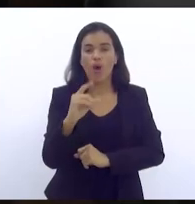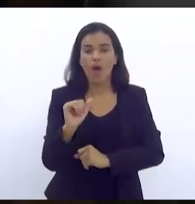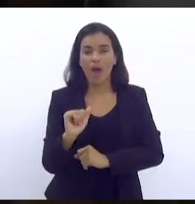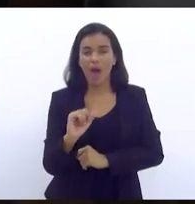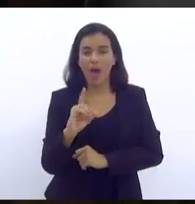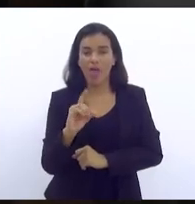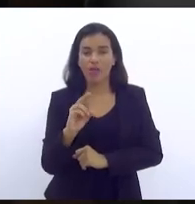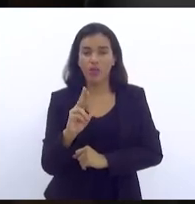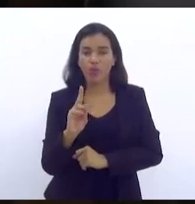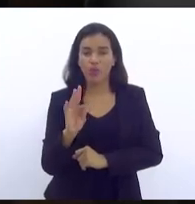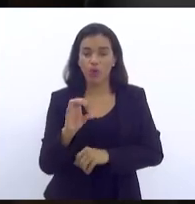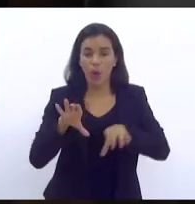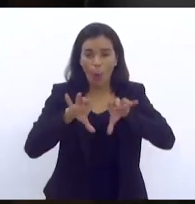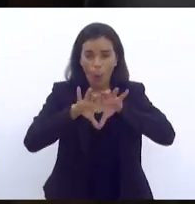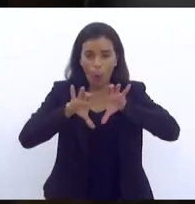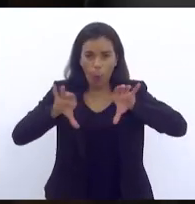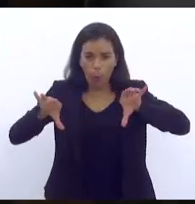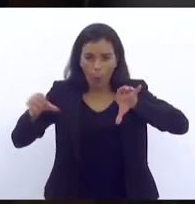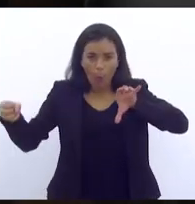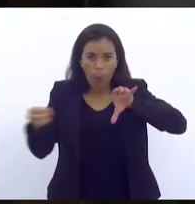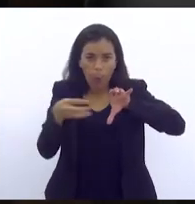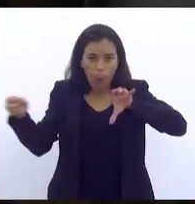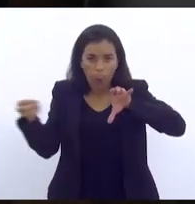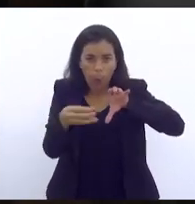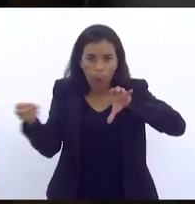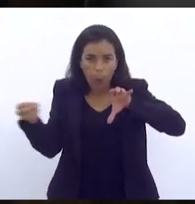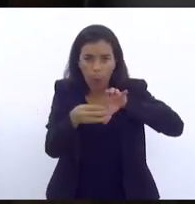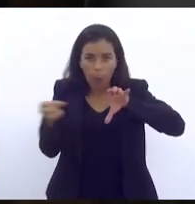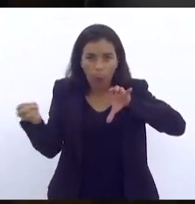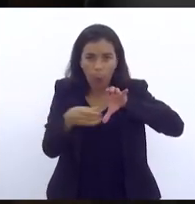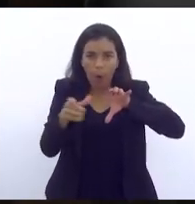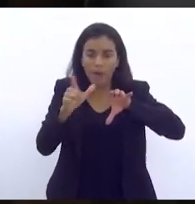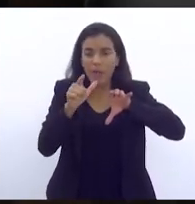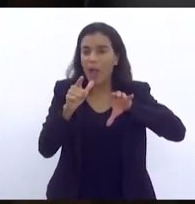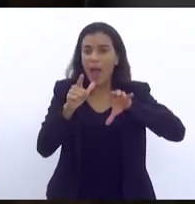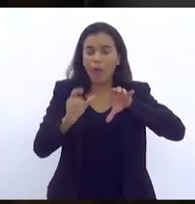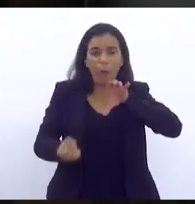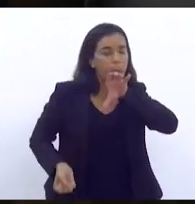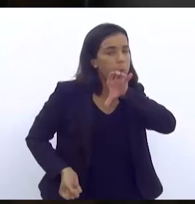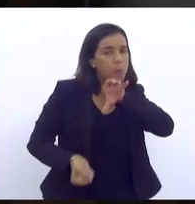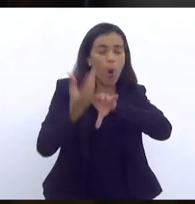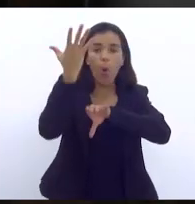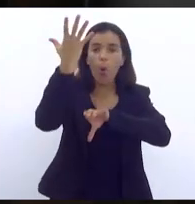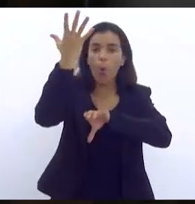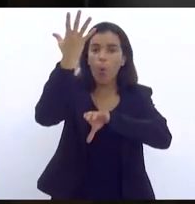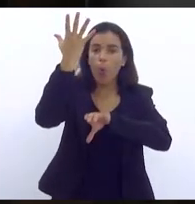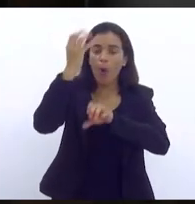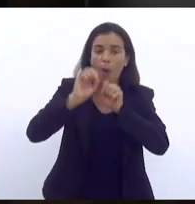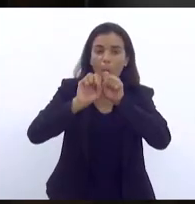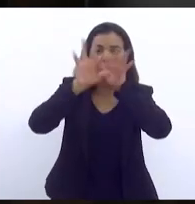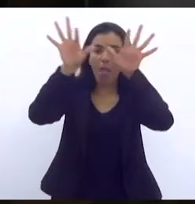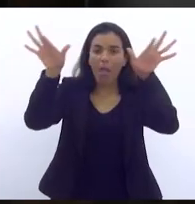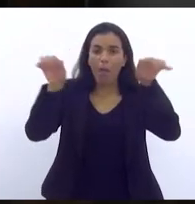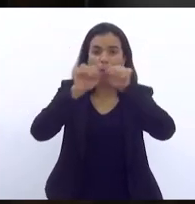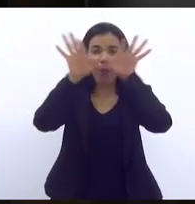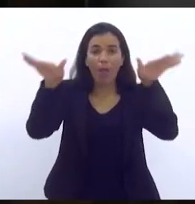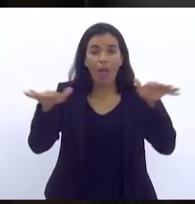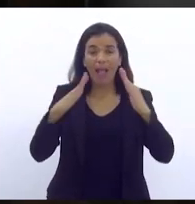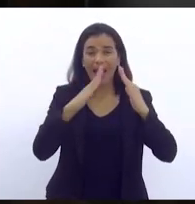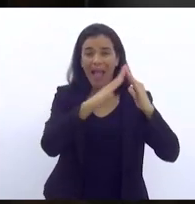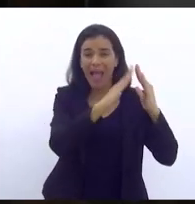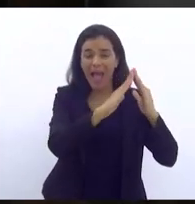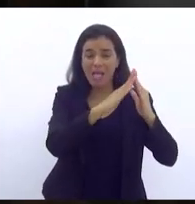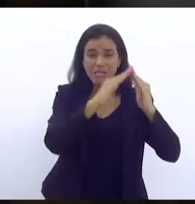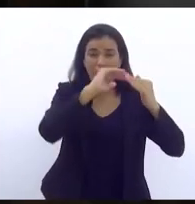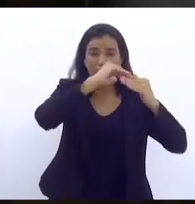na Baixada Fluminense nov Guaçu fez com que algumas casas sofressem perdas materiais expressivas né